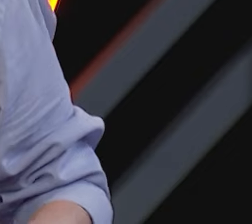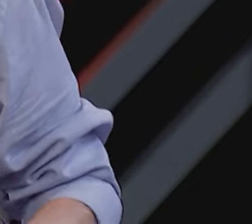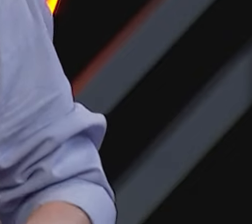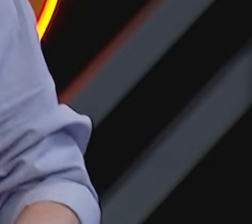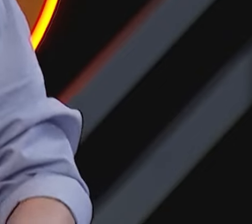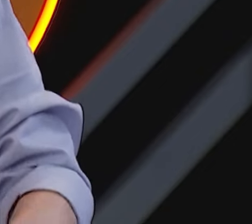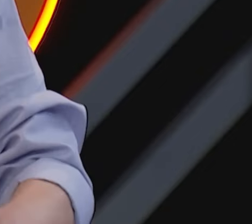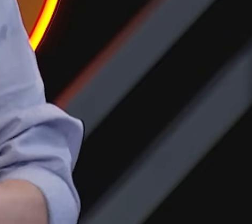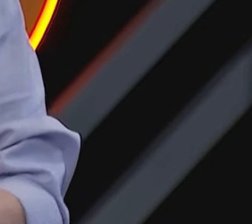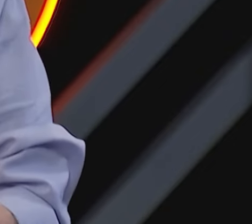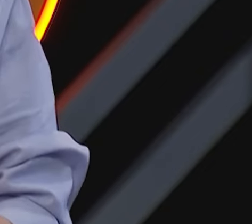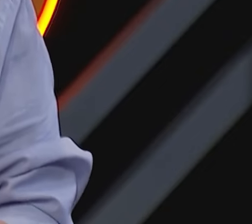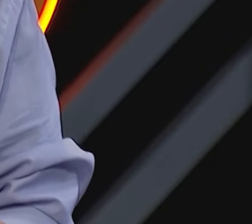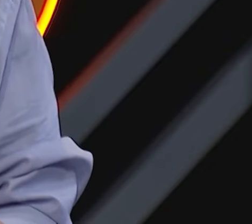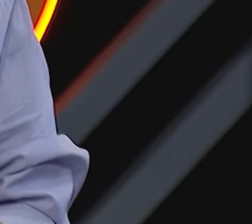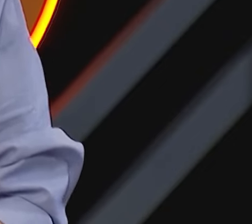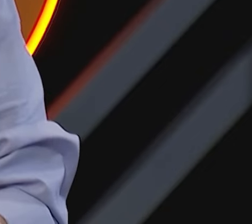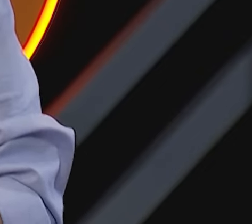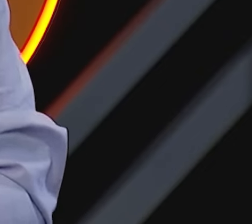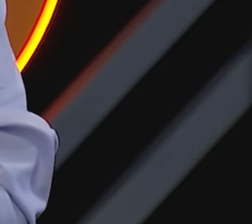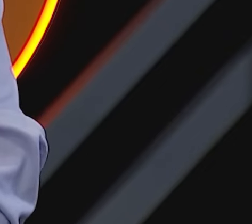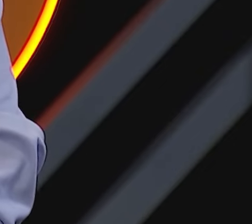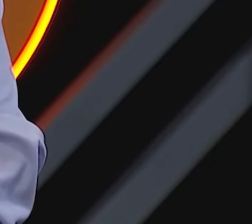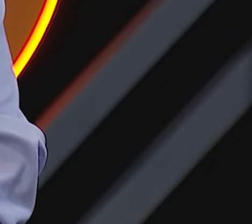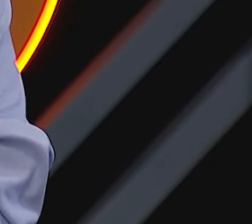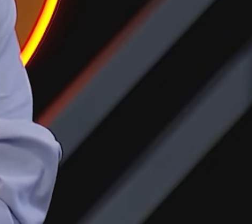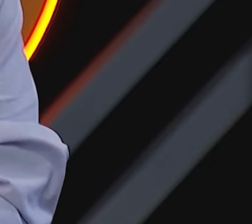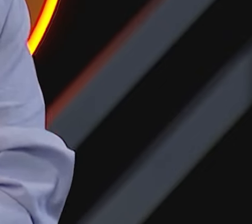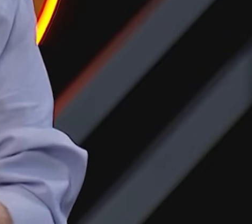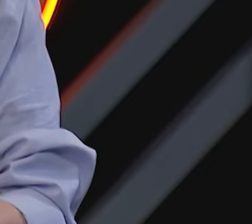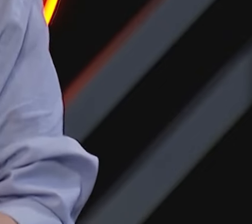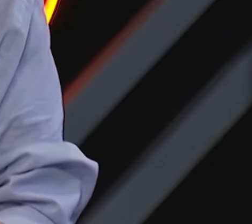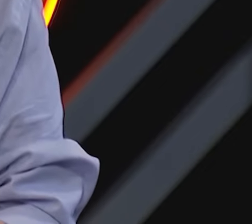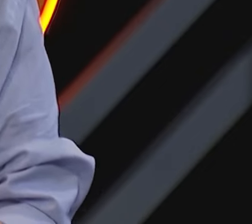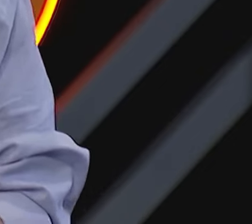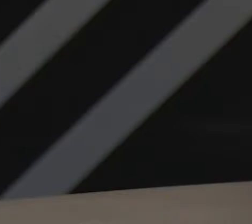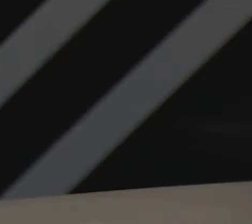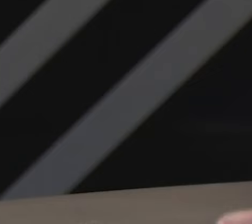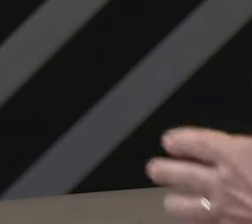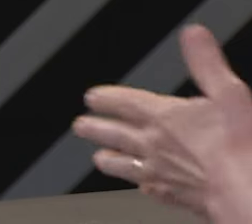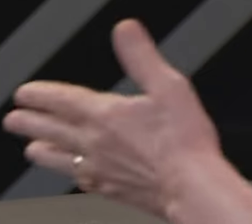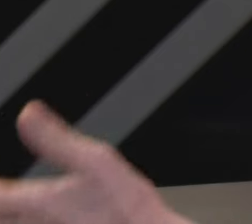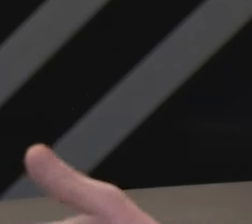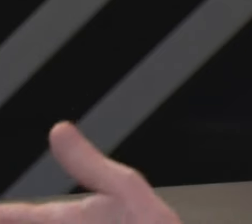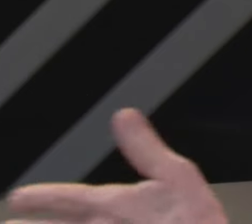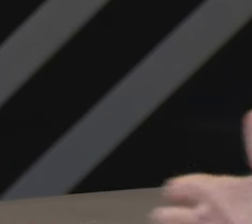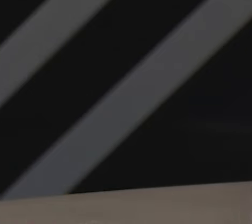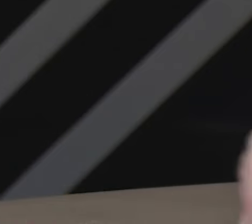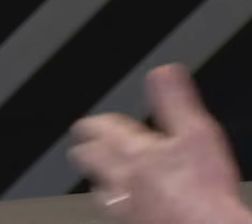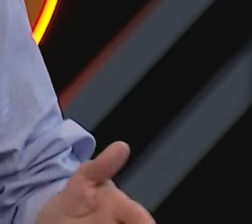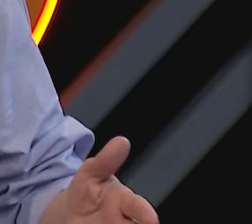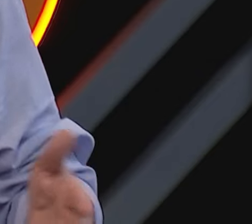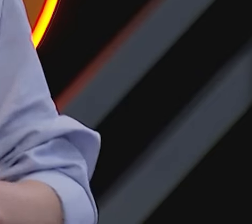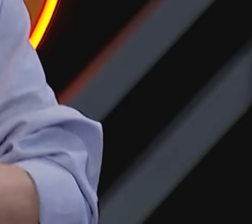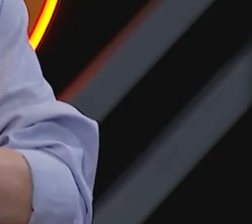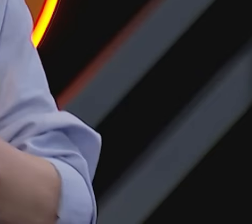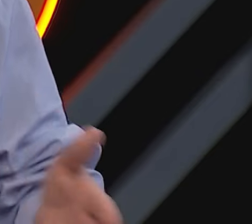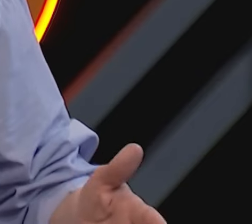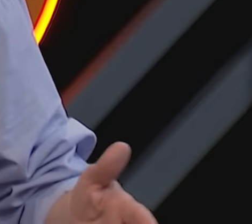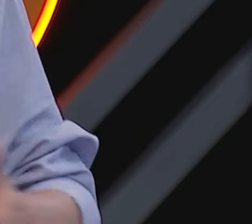Karine, você é filha de uma enfermeira e de um vendedor formado em direito. Você tinha casa,